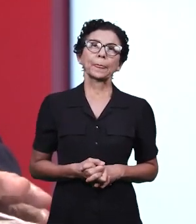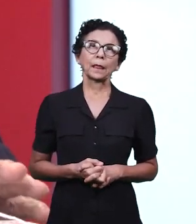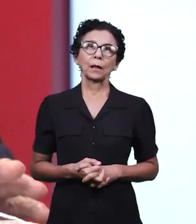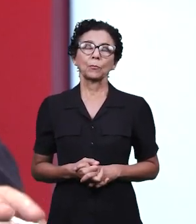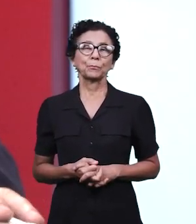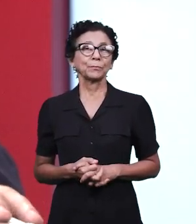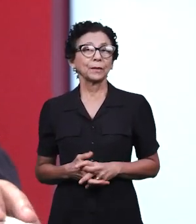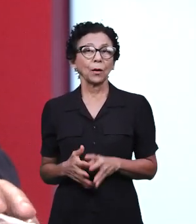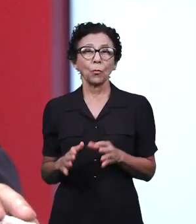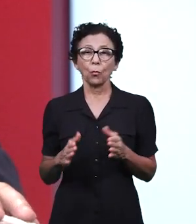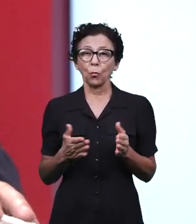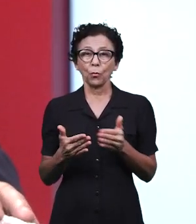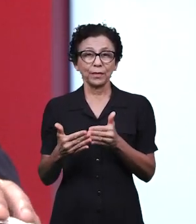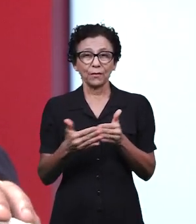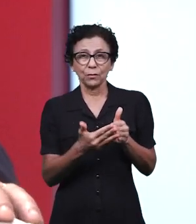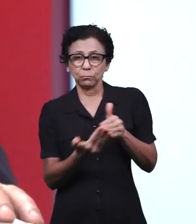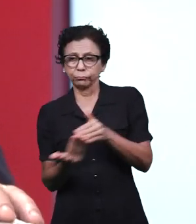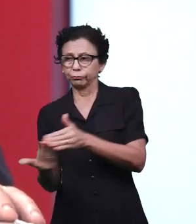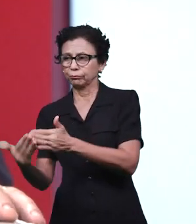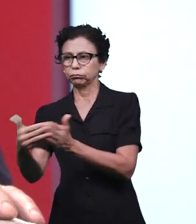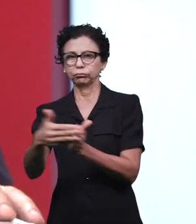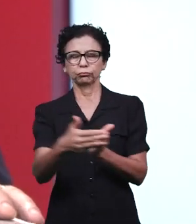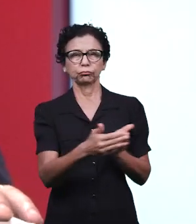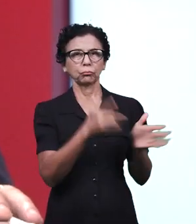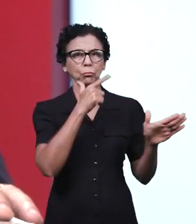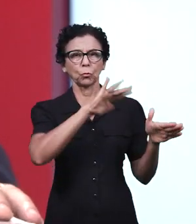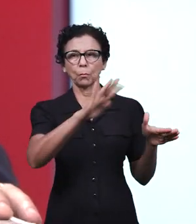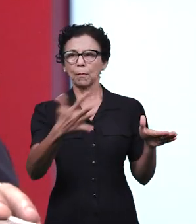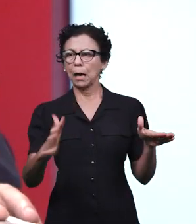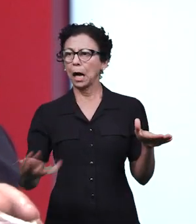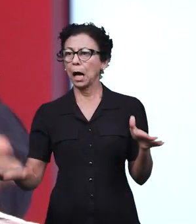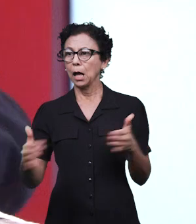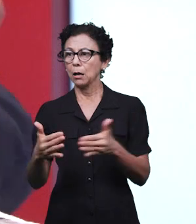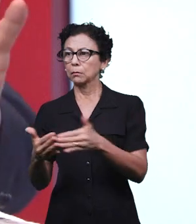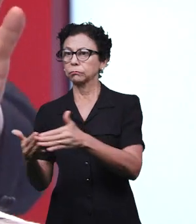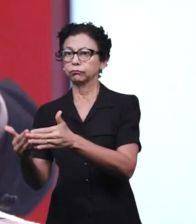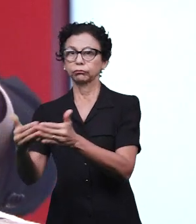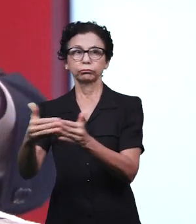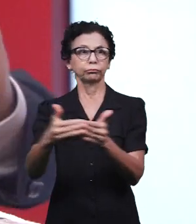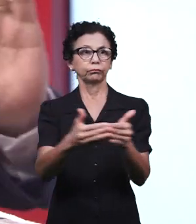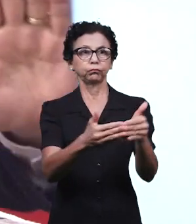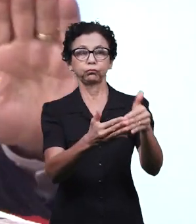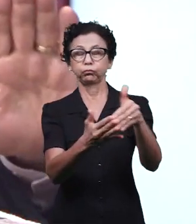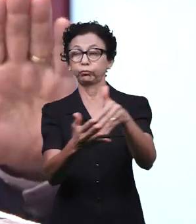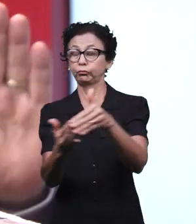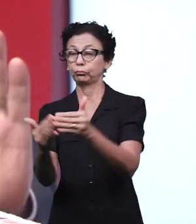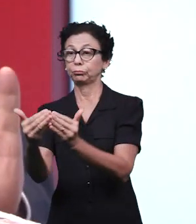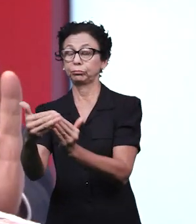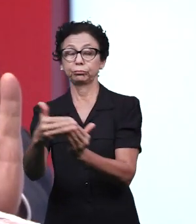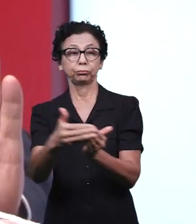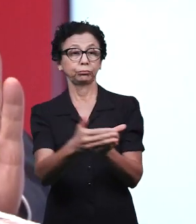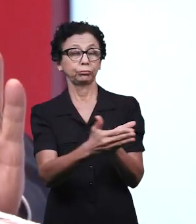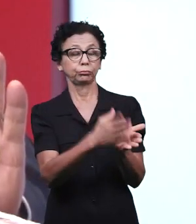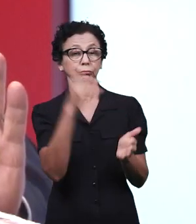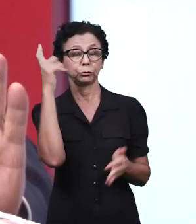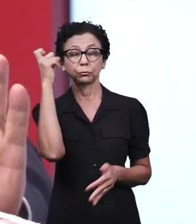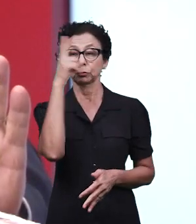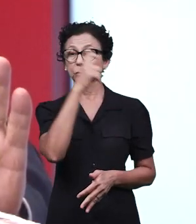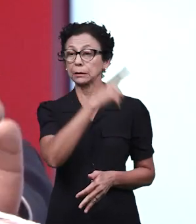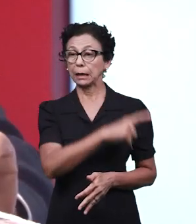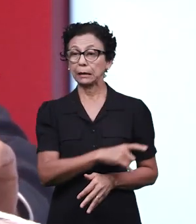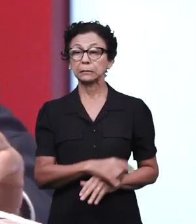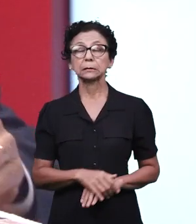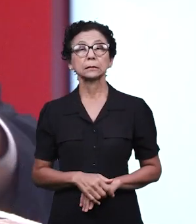numa determinada localidade, que é a Ilha de Malta. Passou muito tempo aqui, não